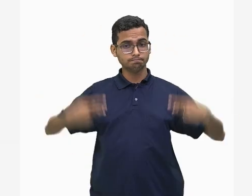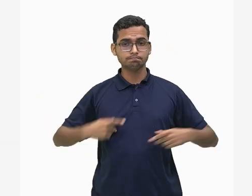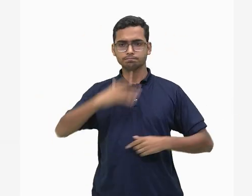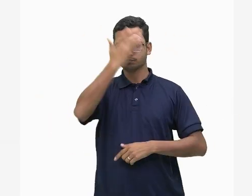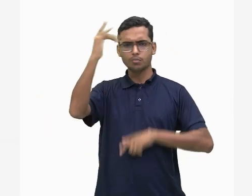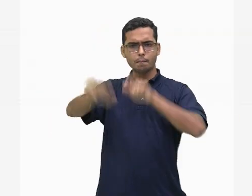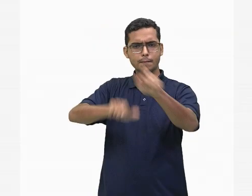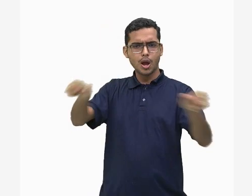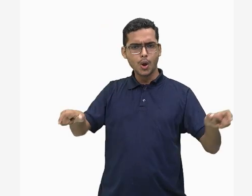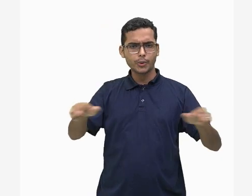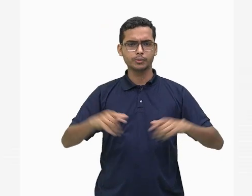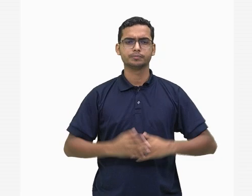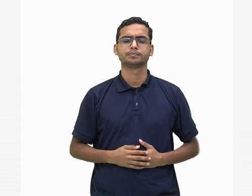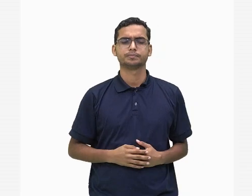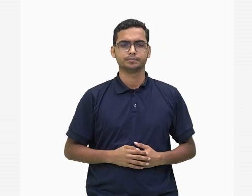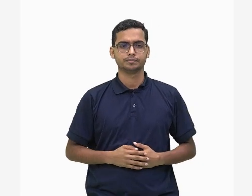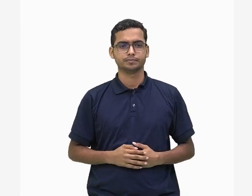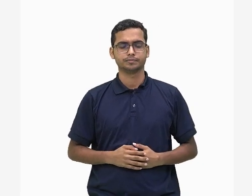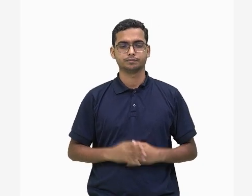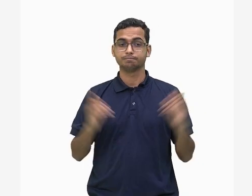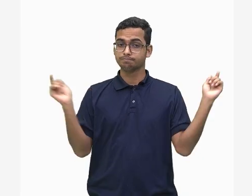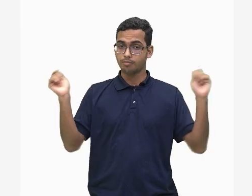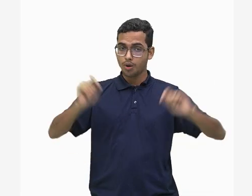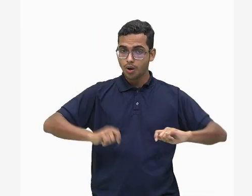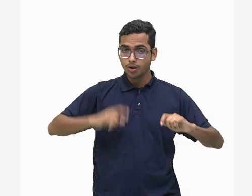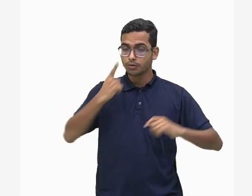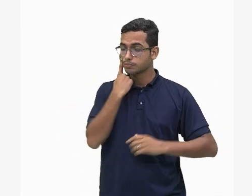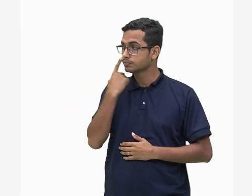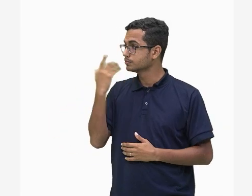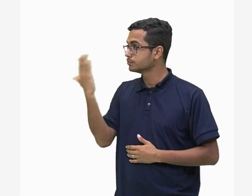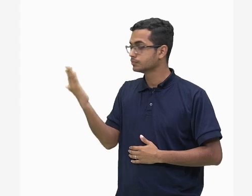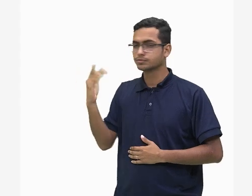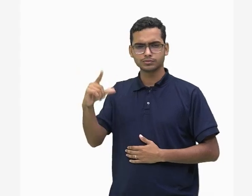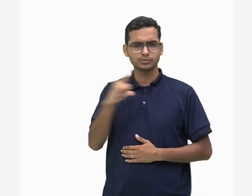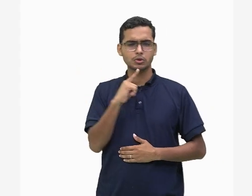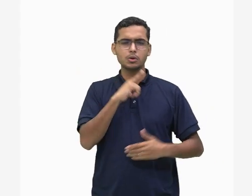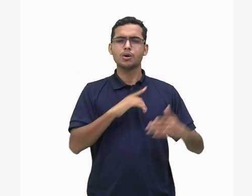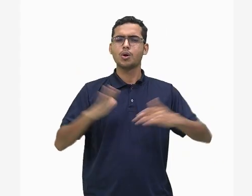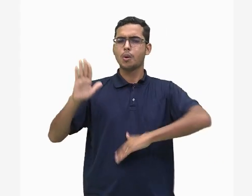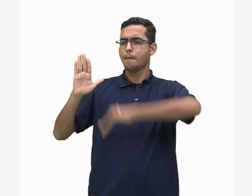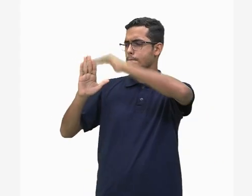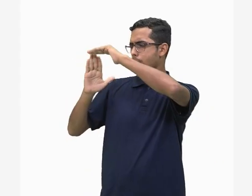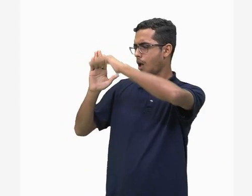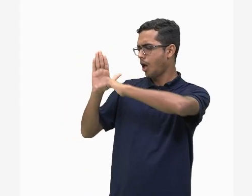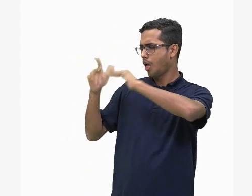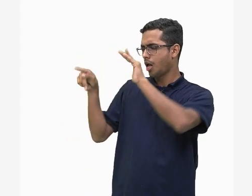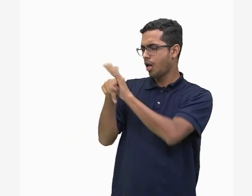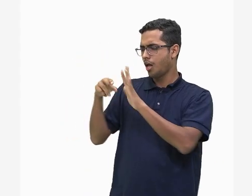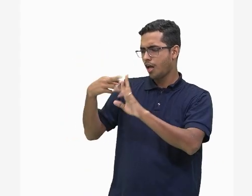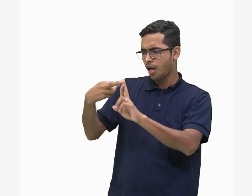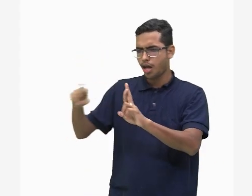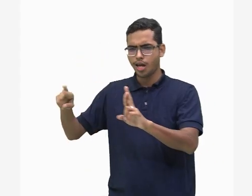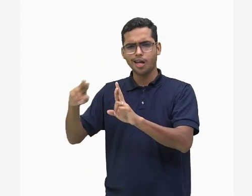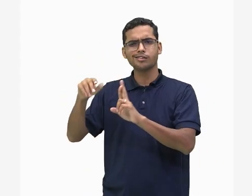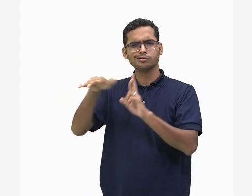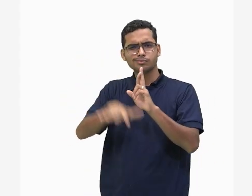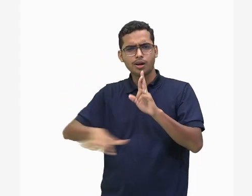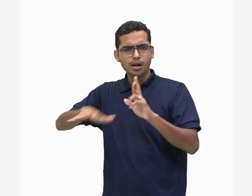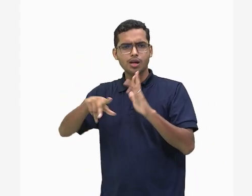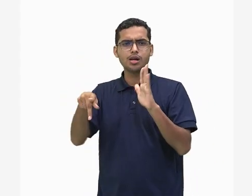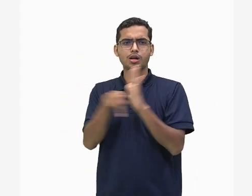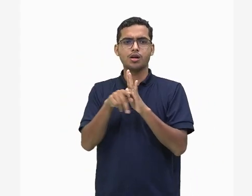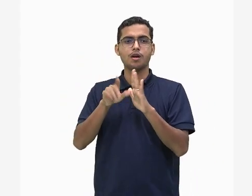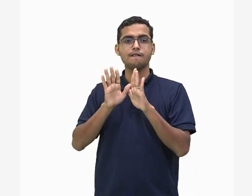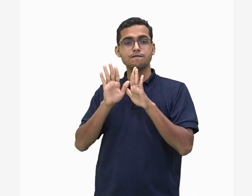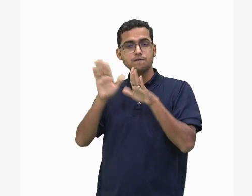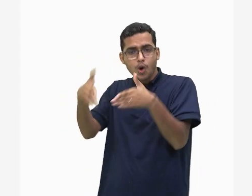Né? E aqui nós poderíamos dizer que há segmentos religiosos que se dedicam boa parte de seu corpo